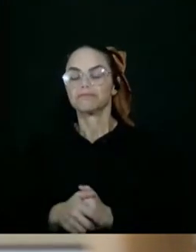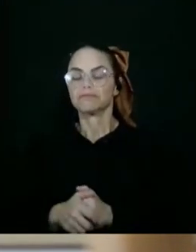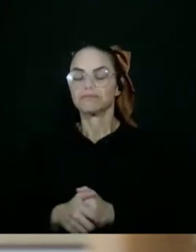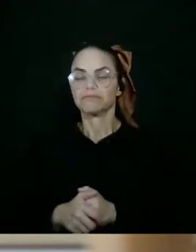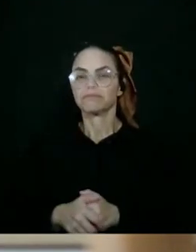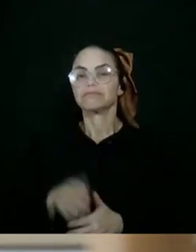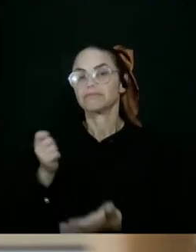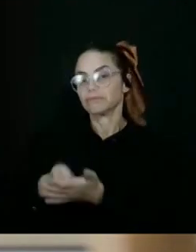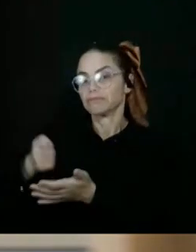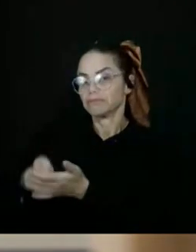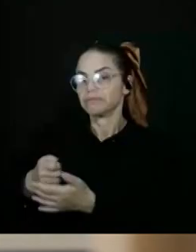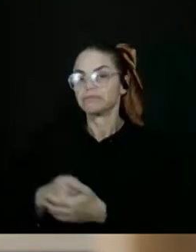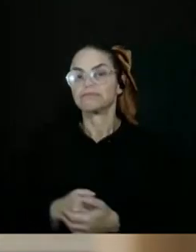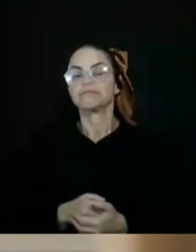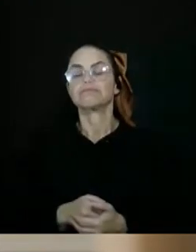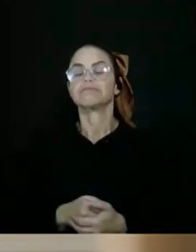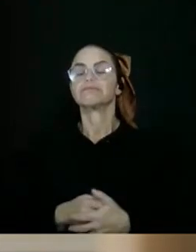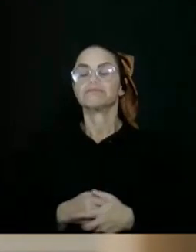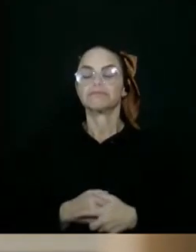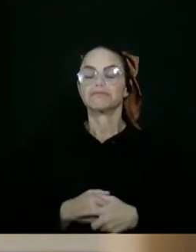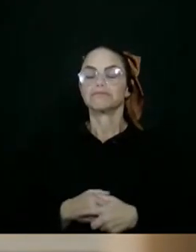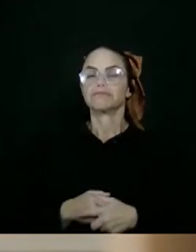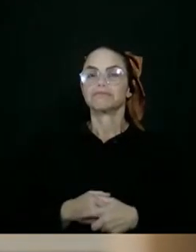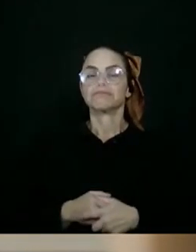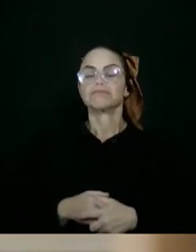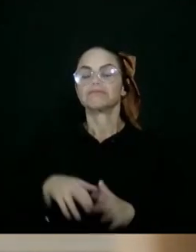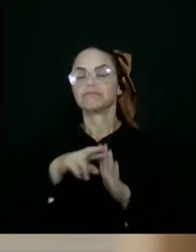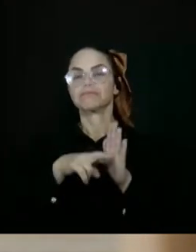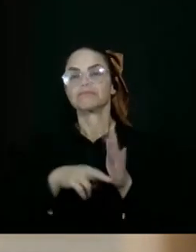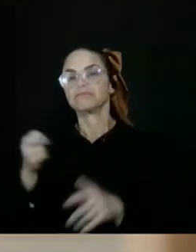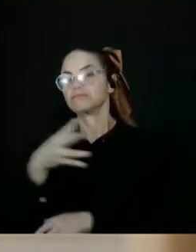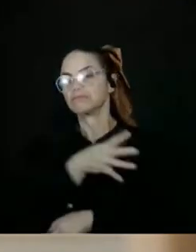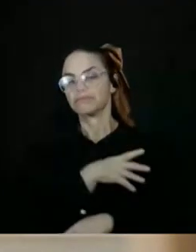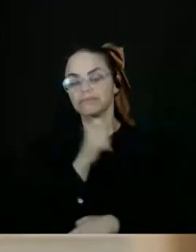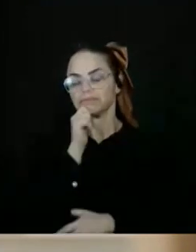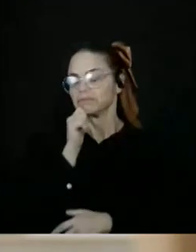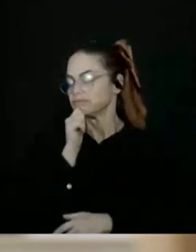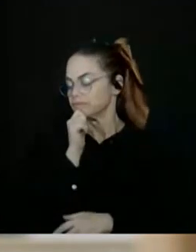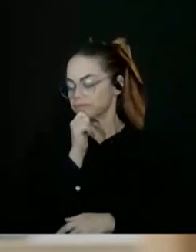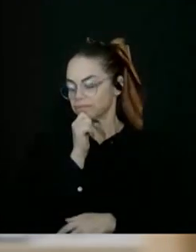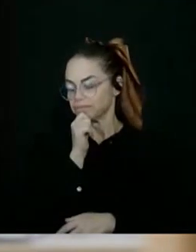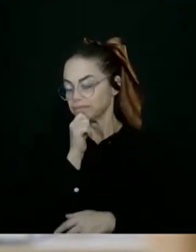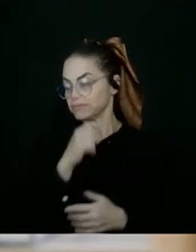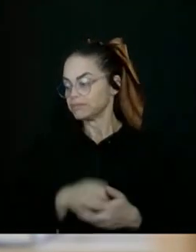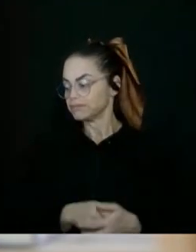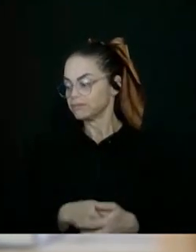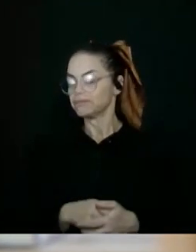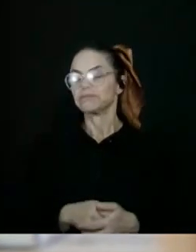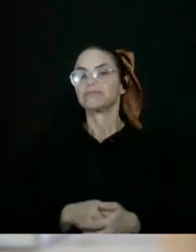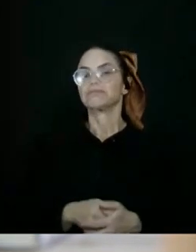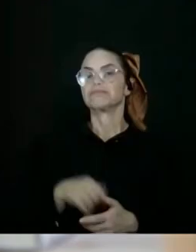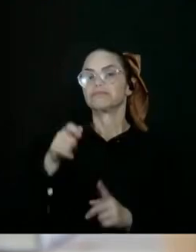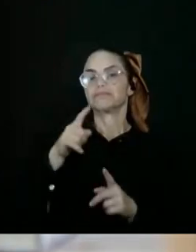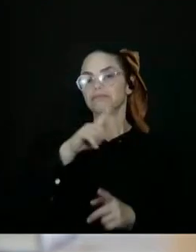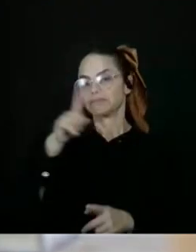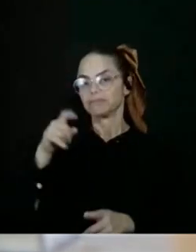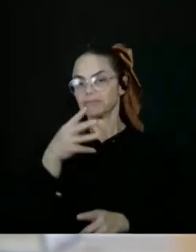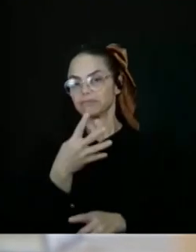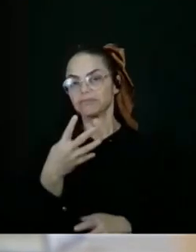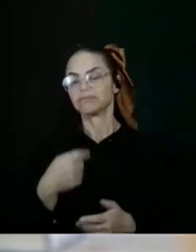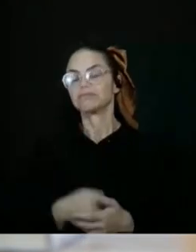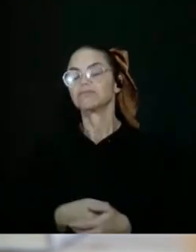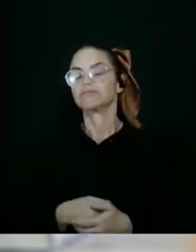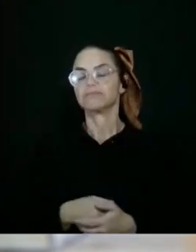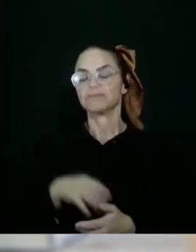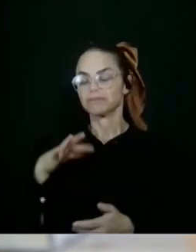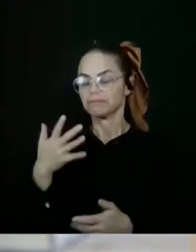obrigatório. Então, as novas regras elas ainda não foram pronunciadas, devem ser pronunciadas lá para o dia 14, porque provavelmente começa no